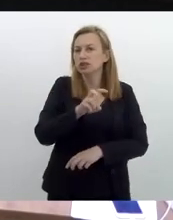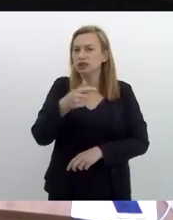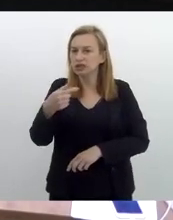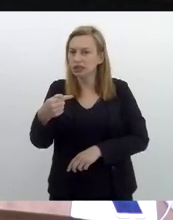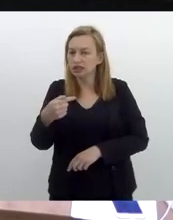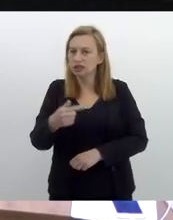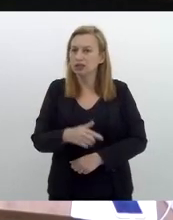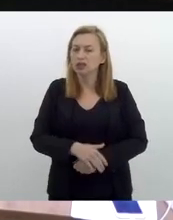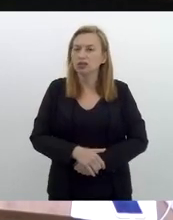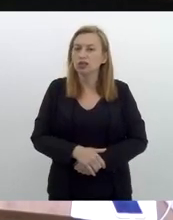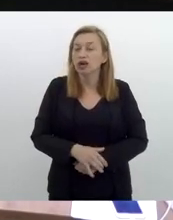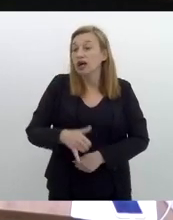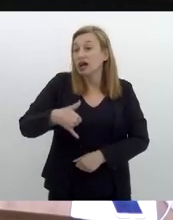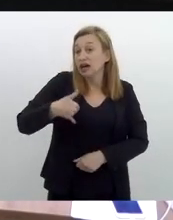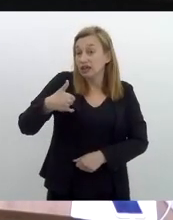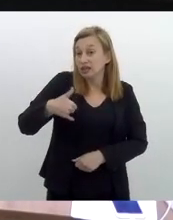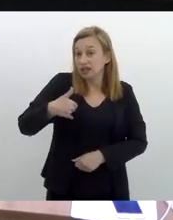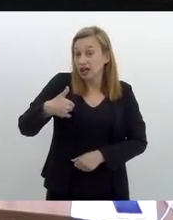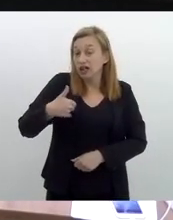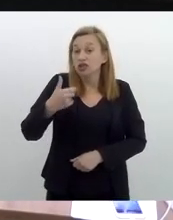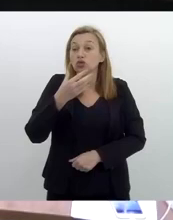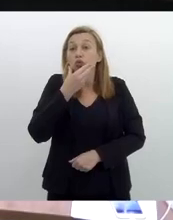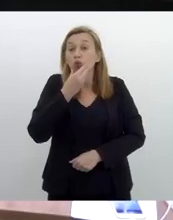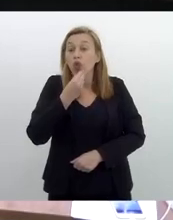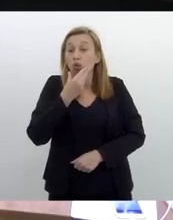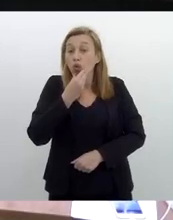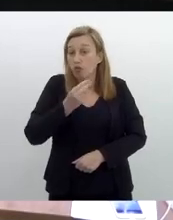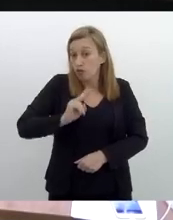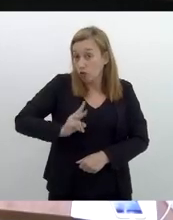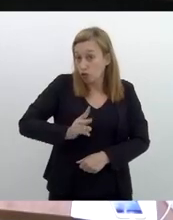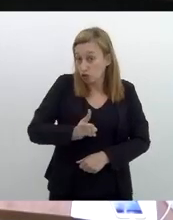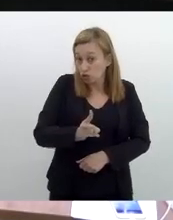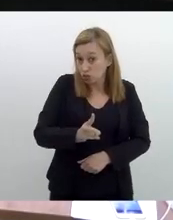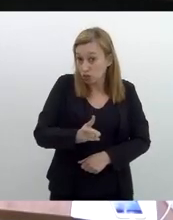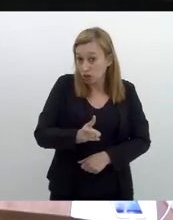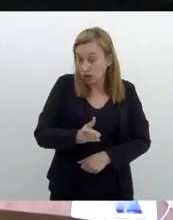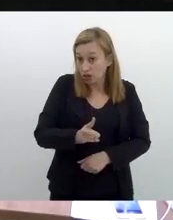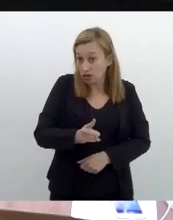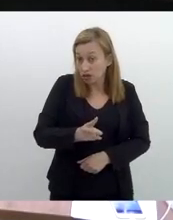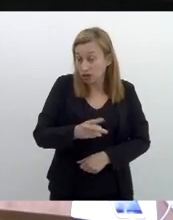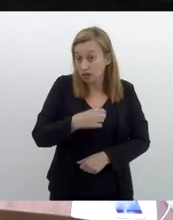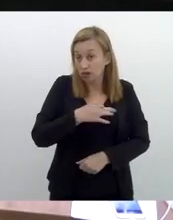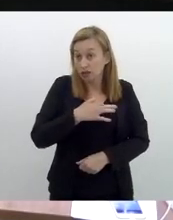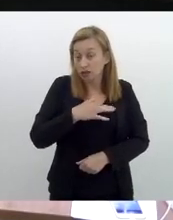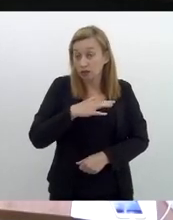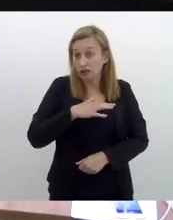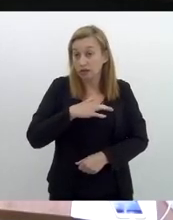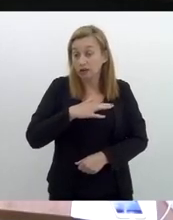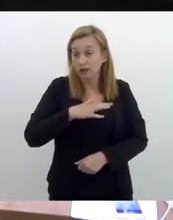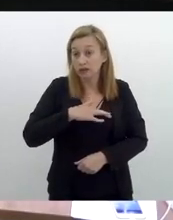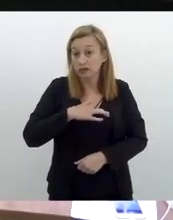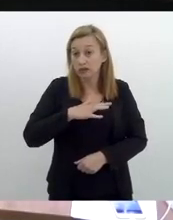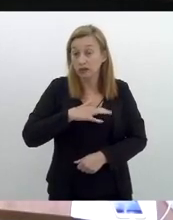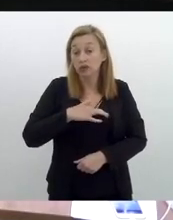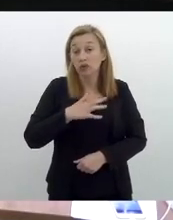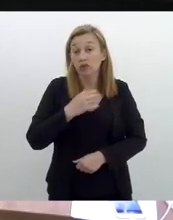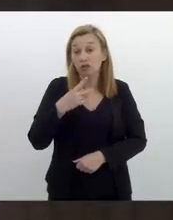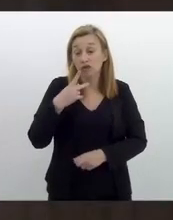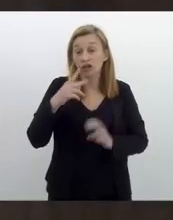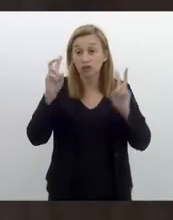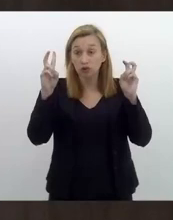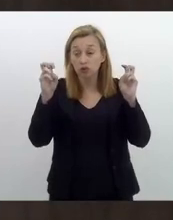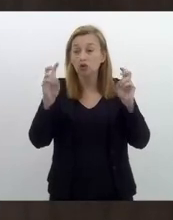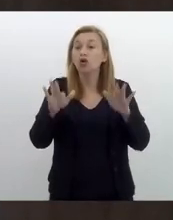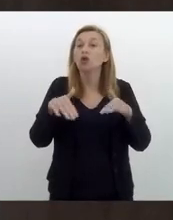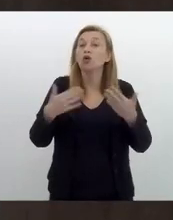é porque a idade do homem foi mantida mas o que? porque aí por favor vamos tratar eu só queria saber